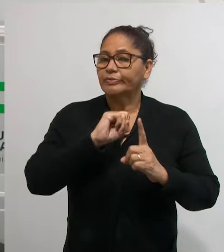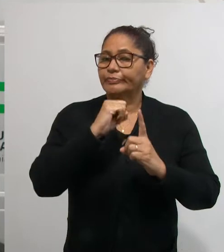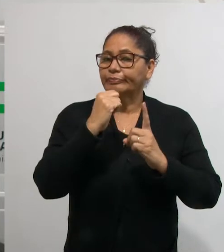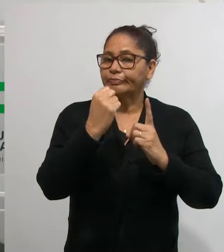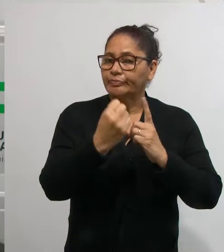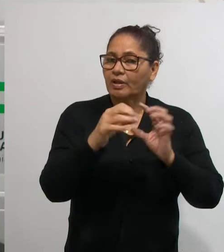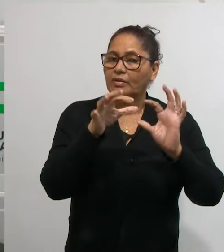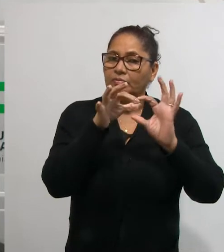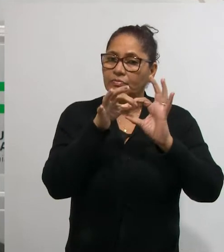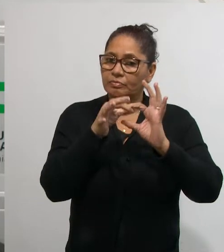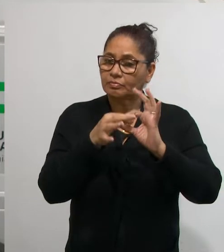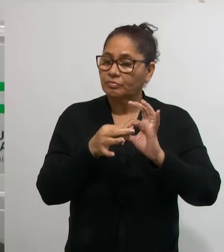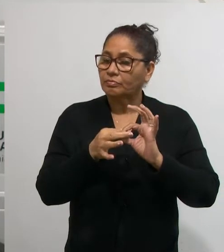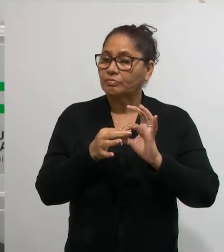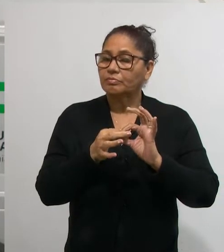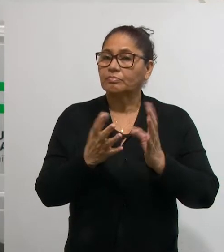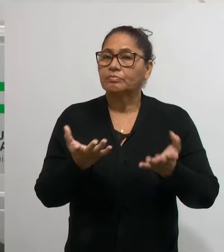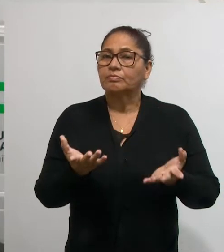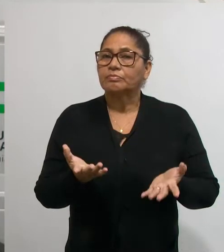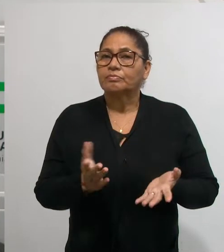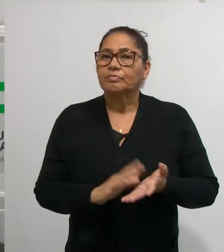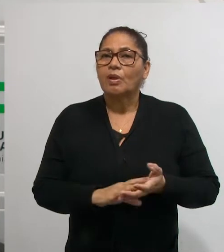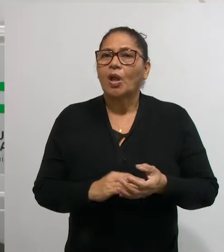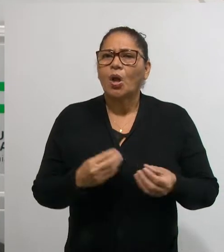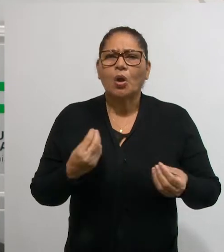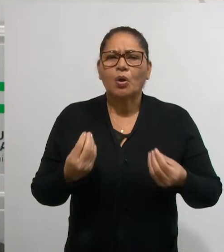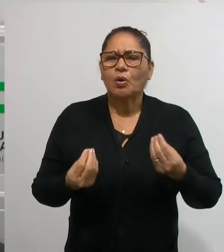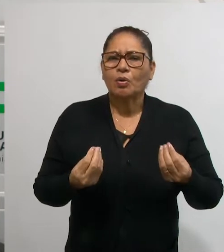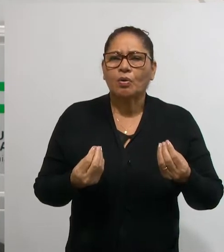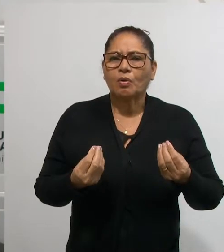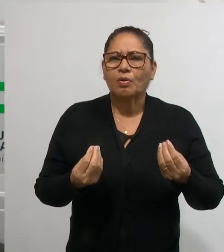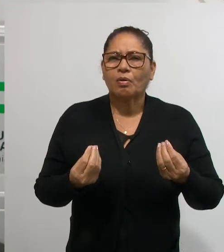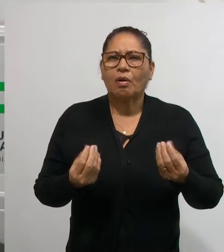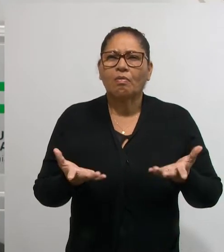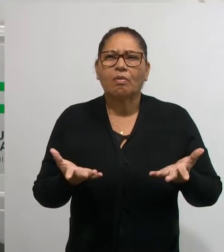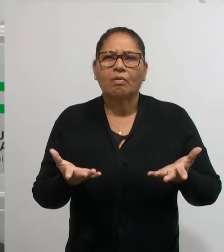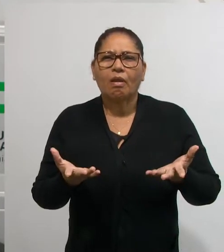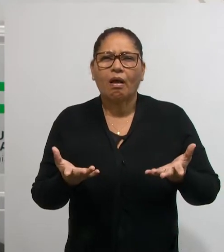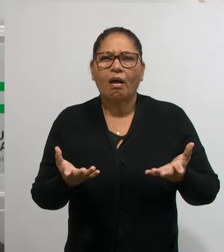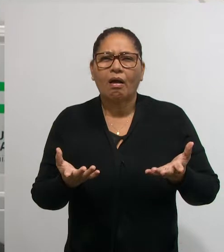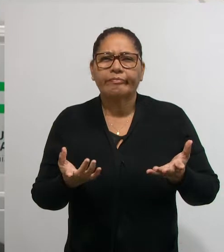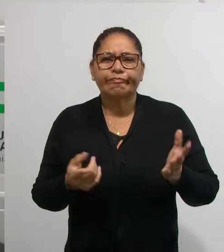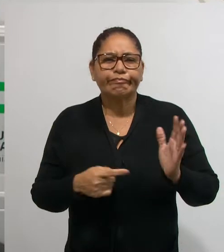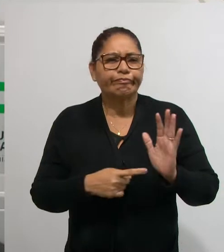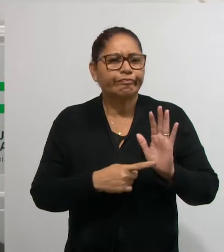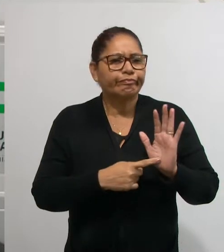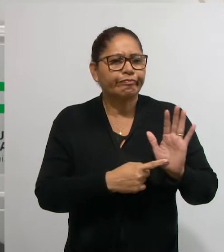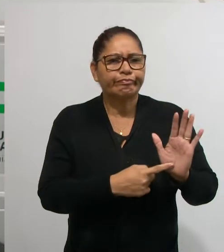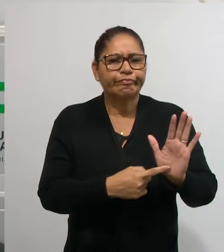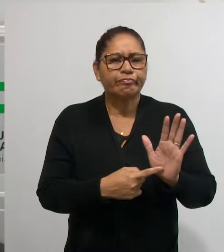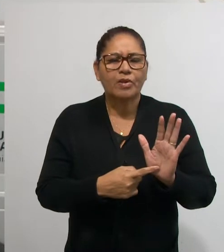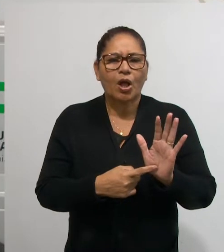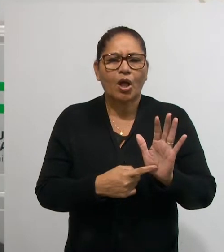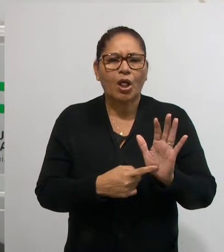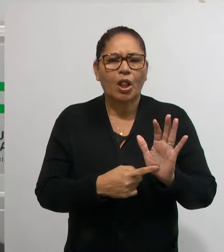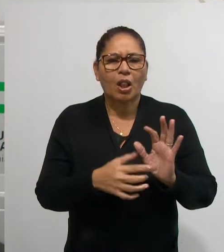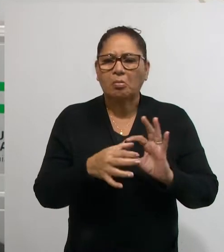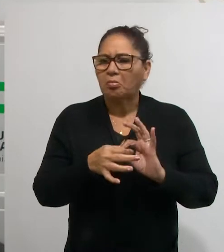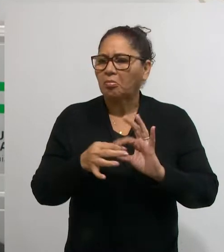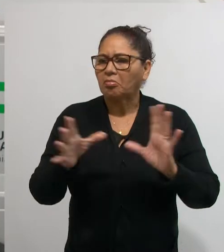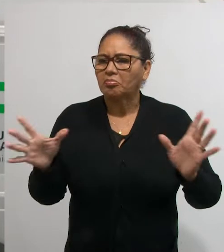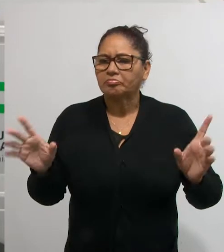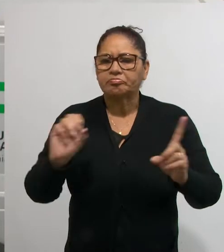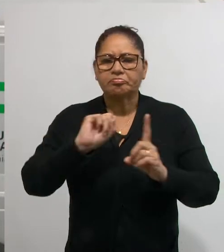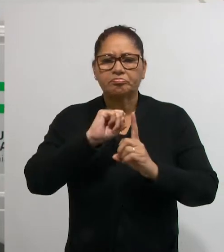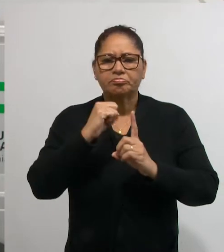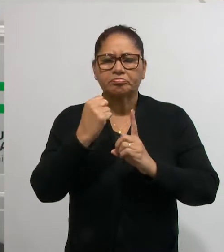contexto e ela não está como um penduricalho, algo solto, deslocado dessa sociedade.